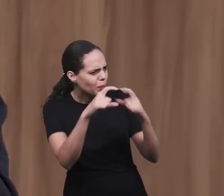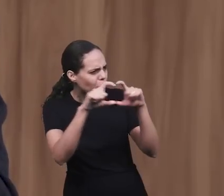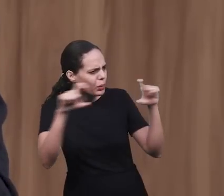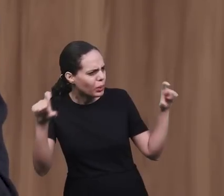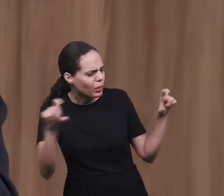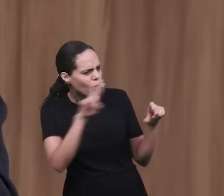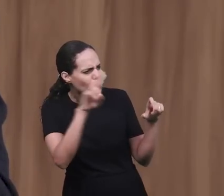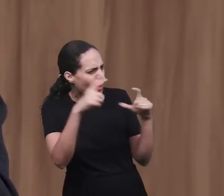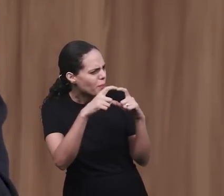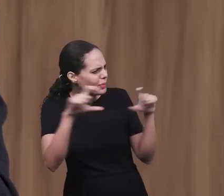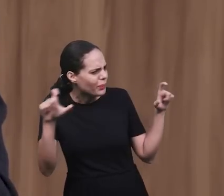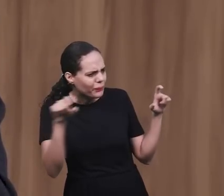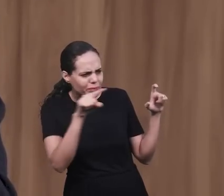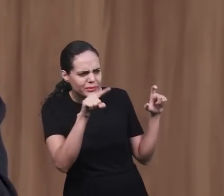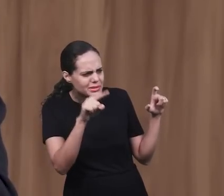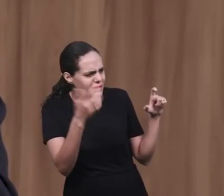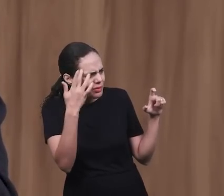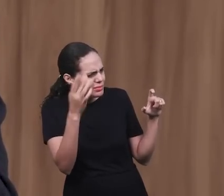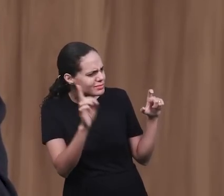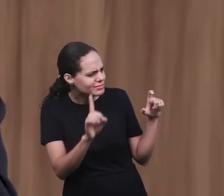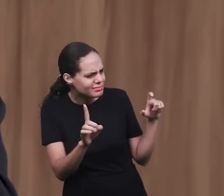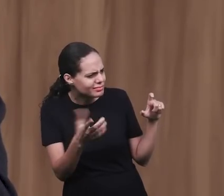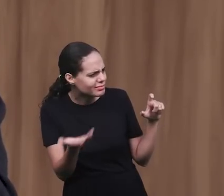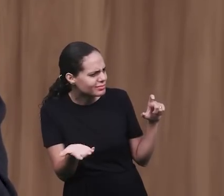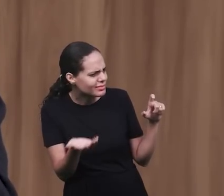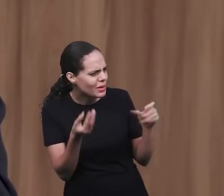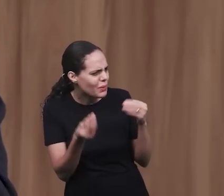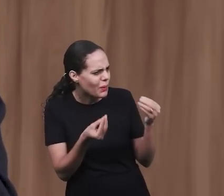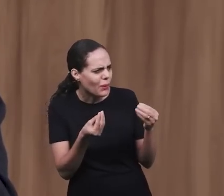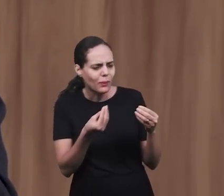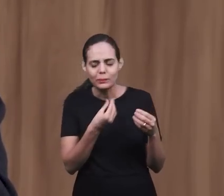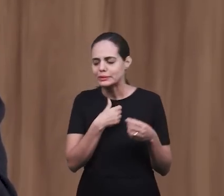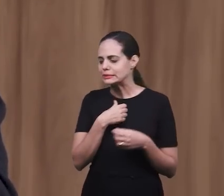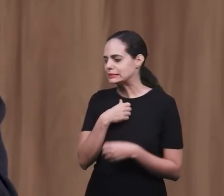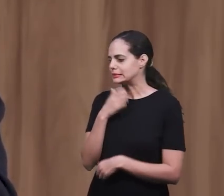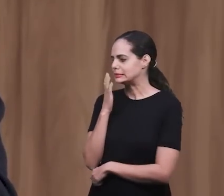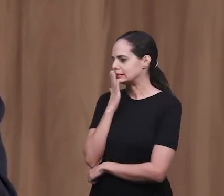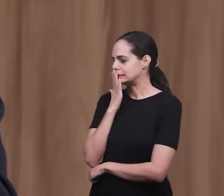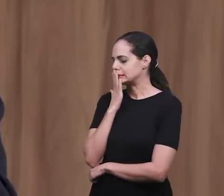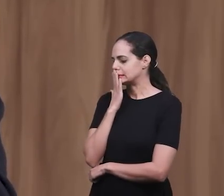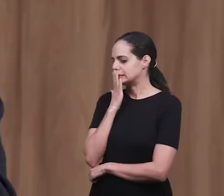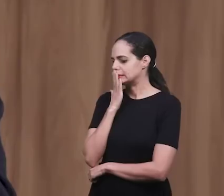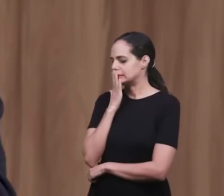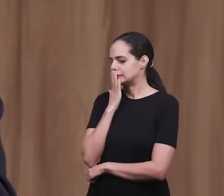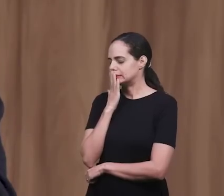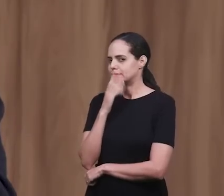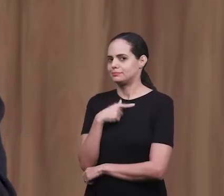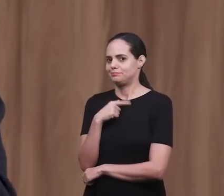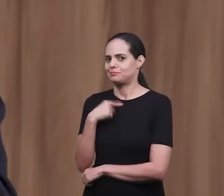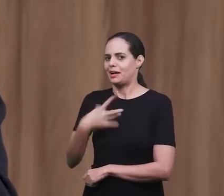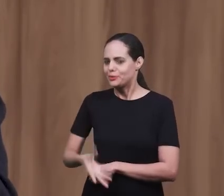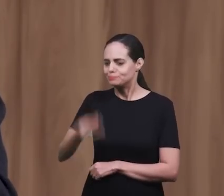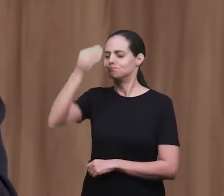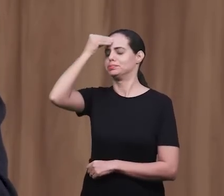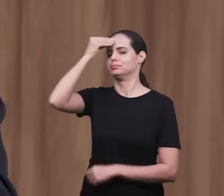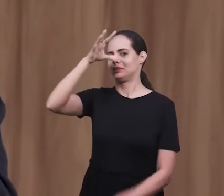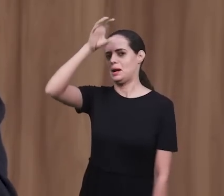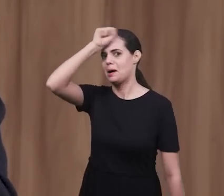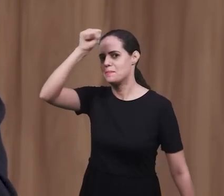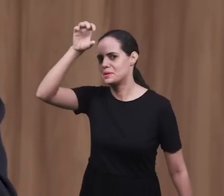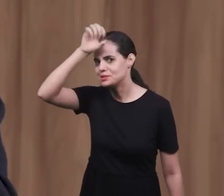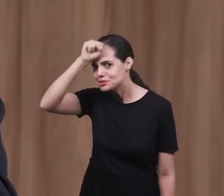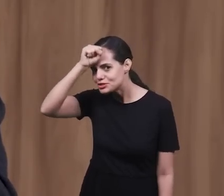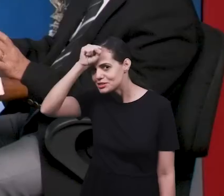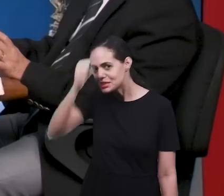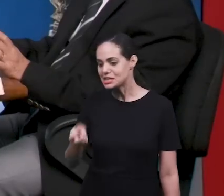a partir daí eu aprendi a nunca mais, toda vez que eu vou fazer uma visita a alguém, eu quero saber o nome, o sobrenome, para não cair mais